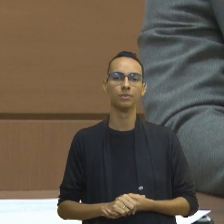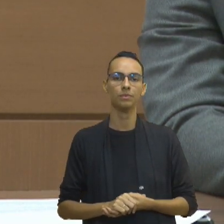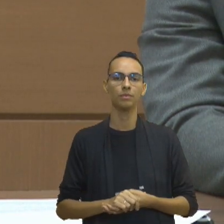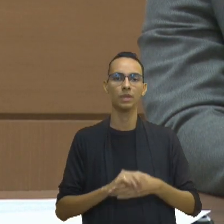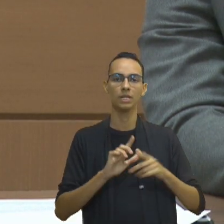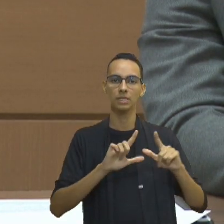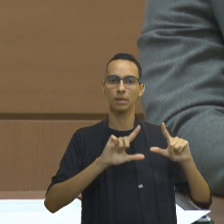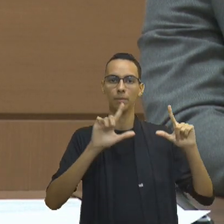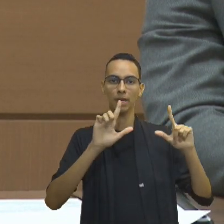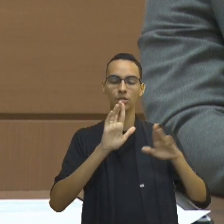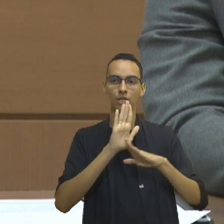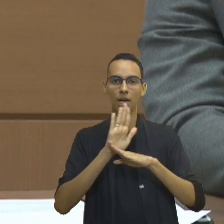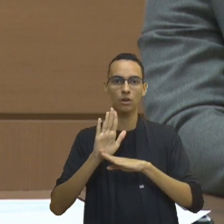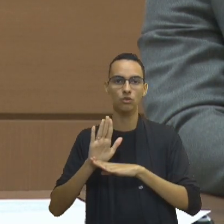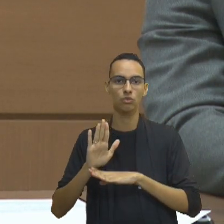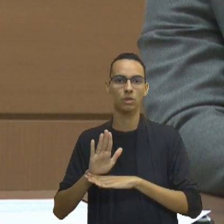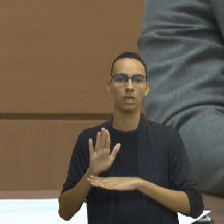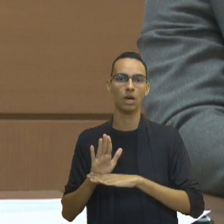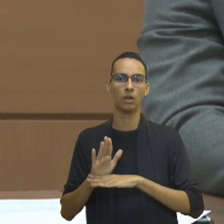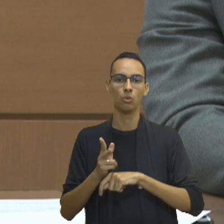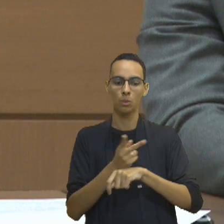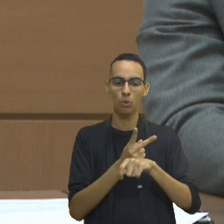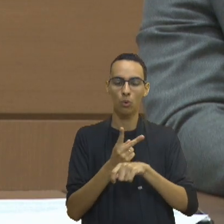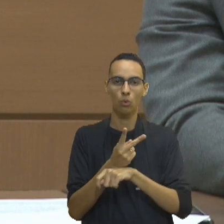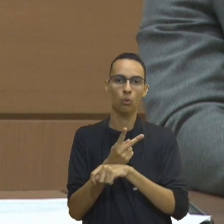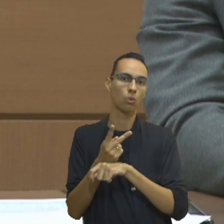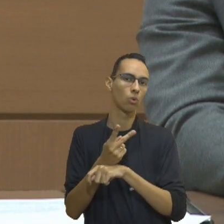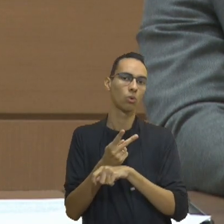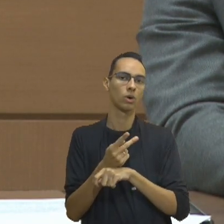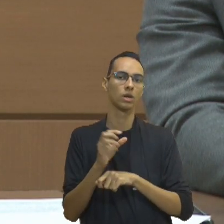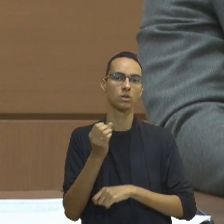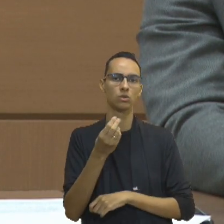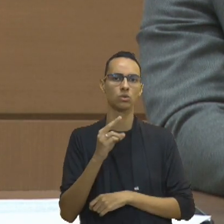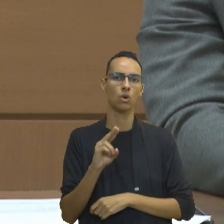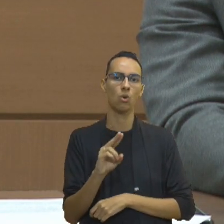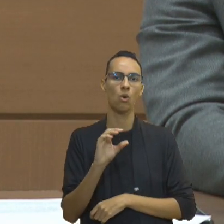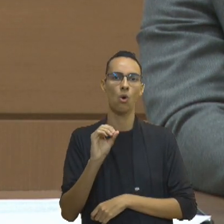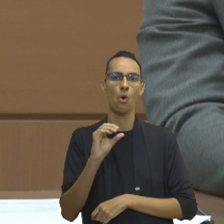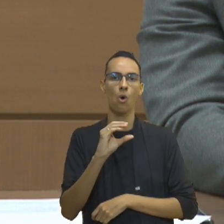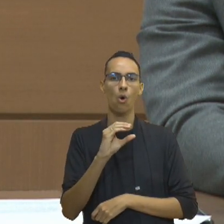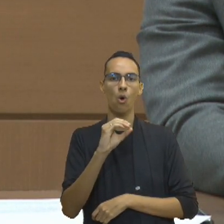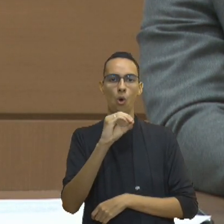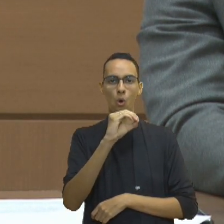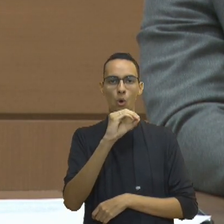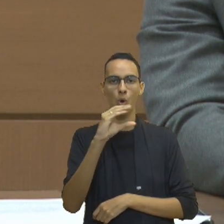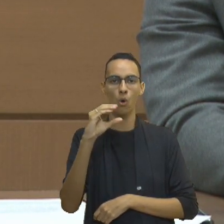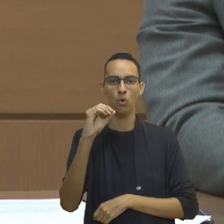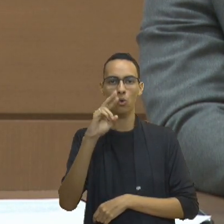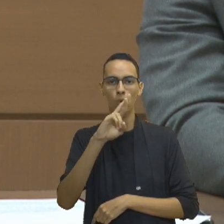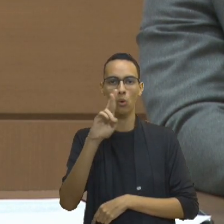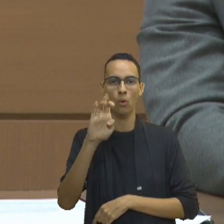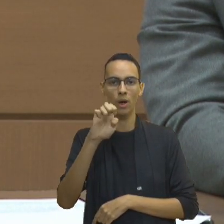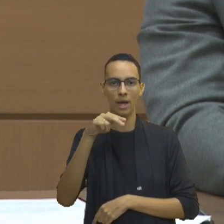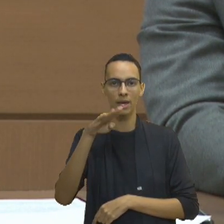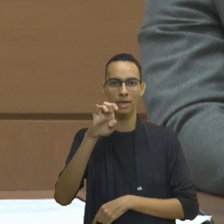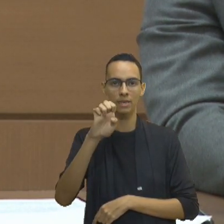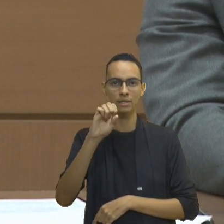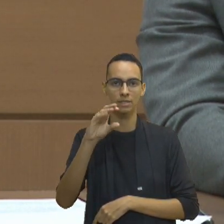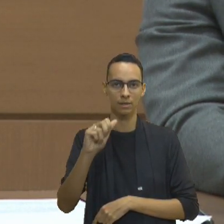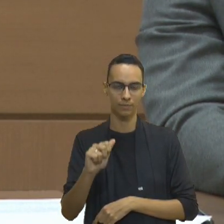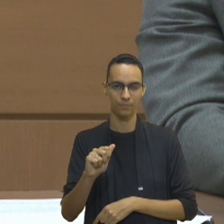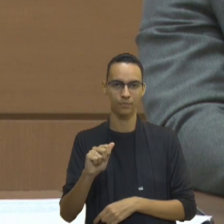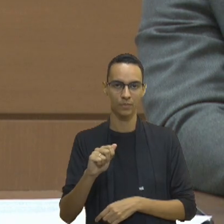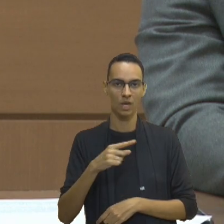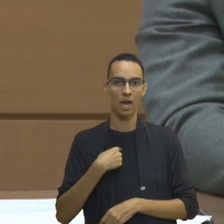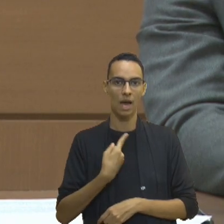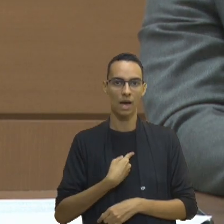nas investigações e prevenções de ocorrências. Estamos ampliando esse sistema em parceria